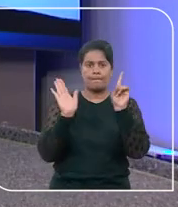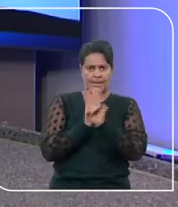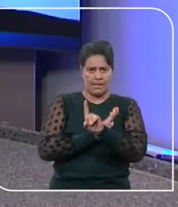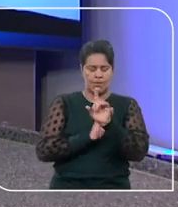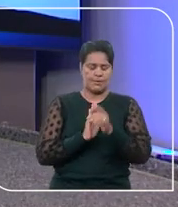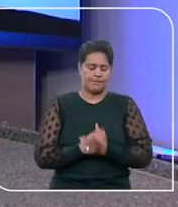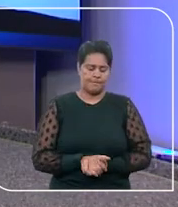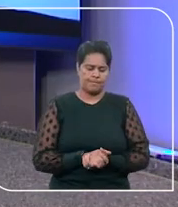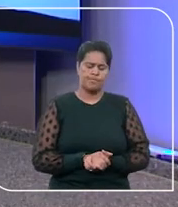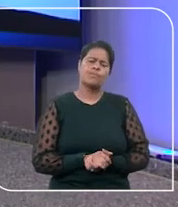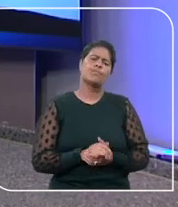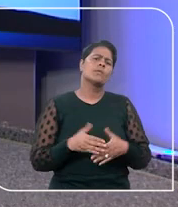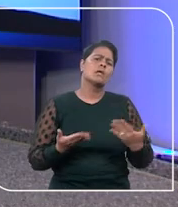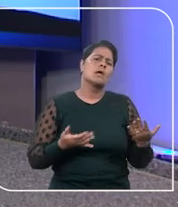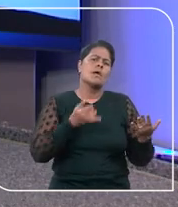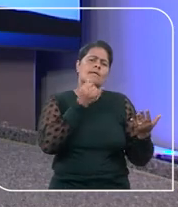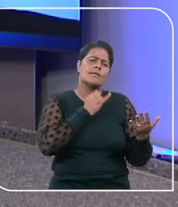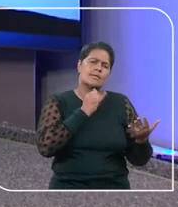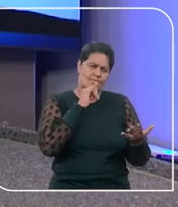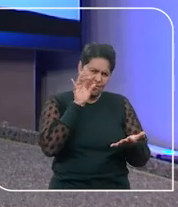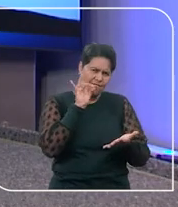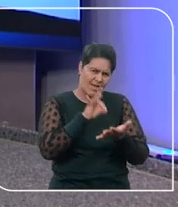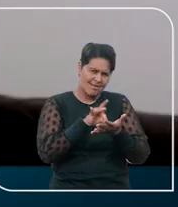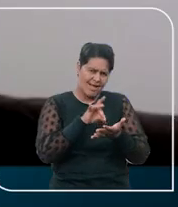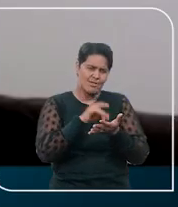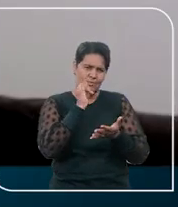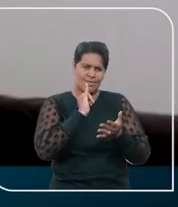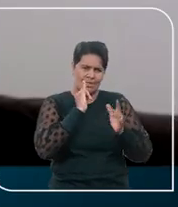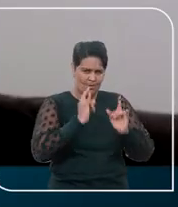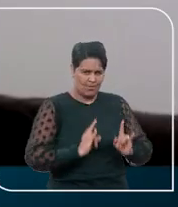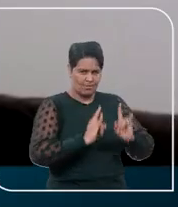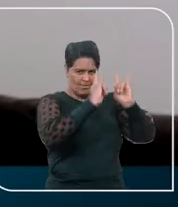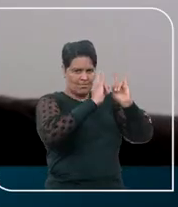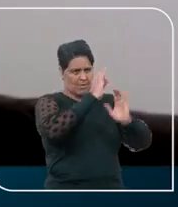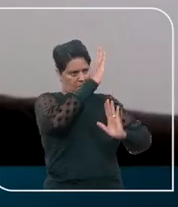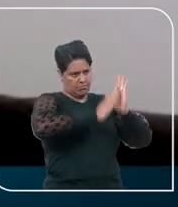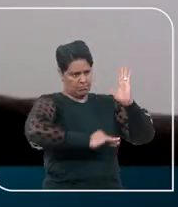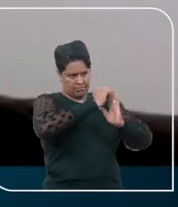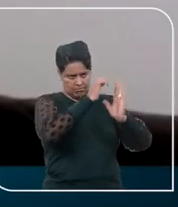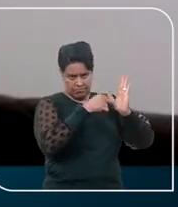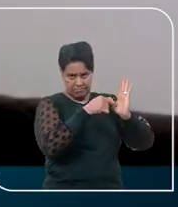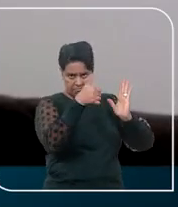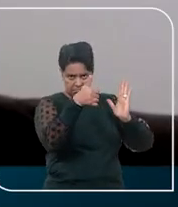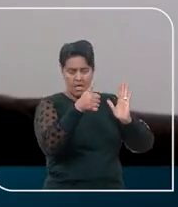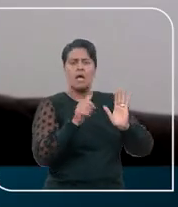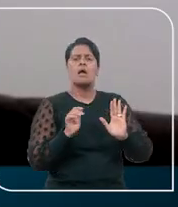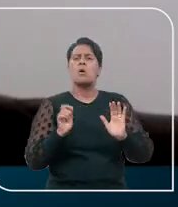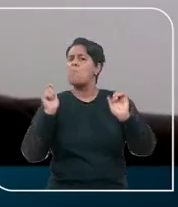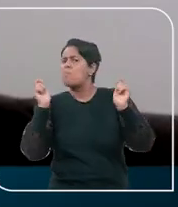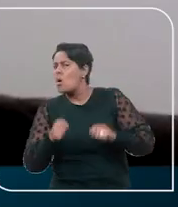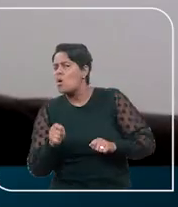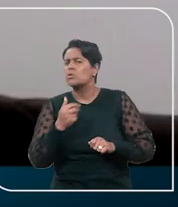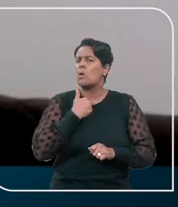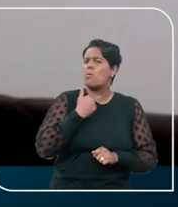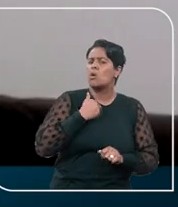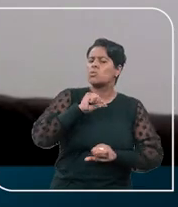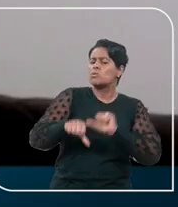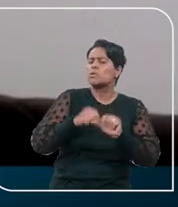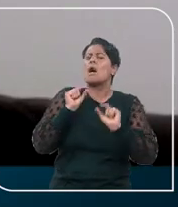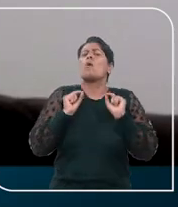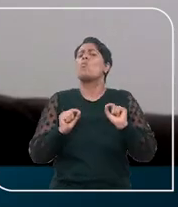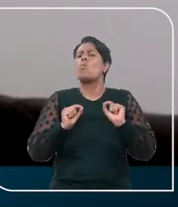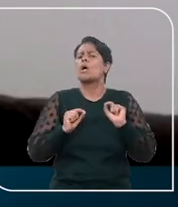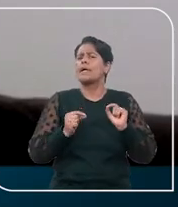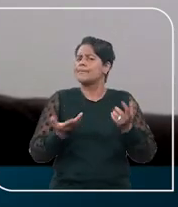do que pode, o que não pode ser mudado numa fachada de um prédio? O que nós temos, então, sobre as alterações de fachada? Nós vemos